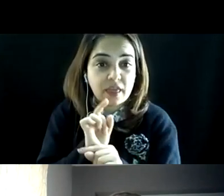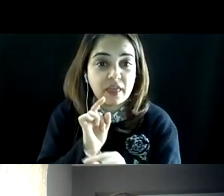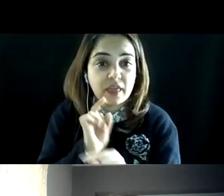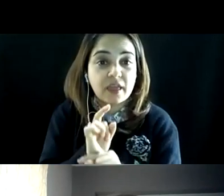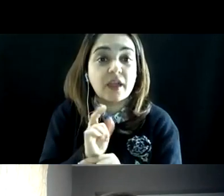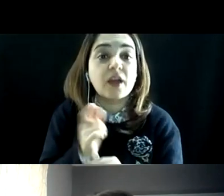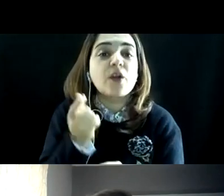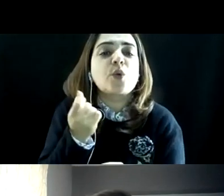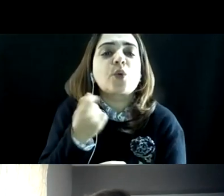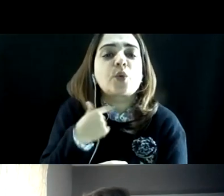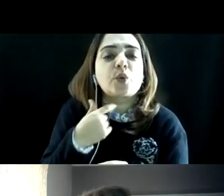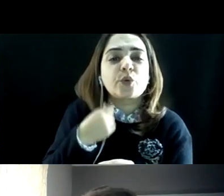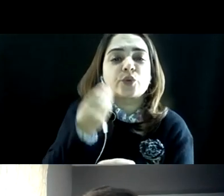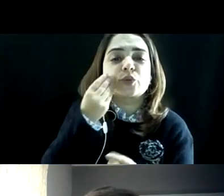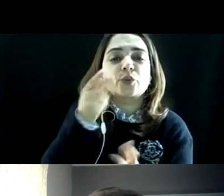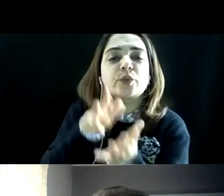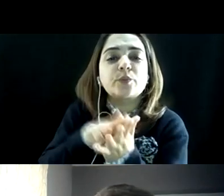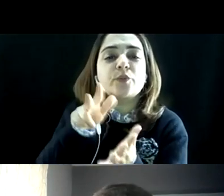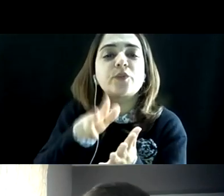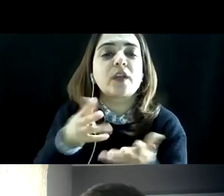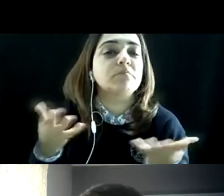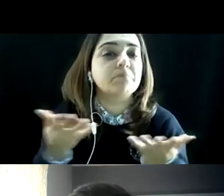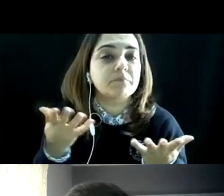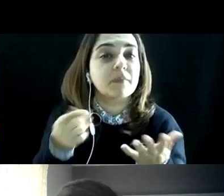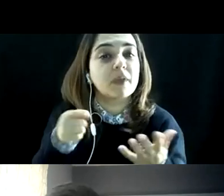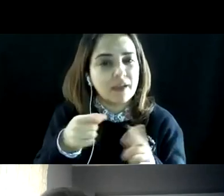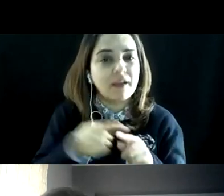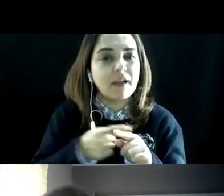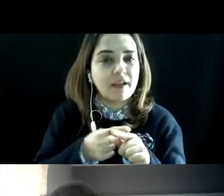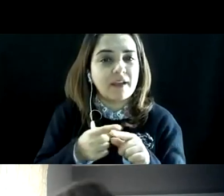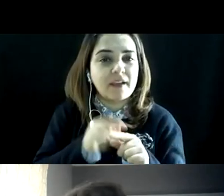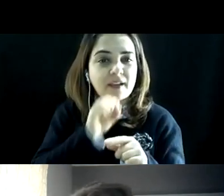cursos, são autorizados? Também é interessante.